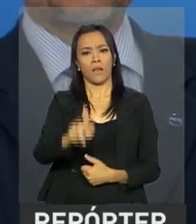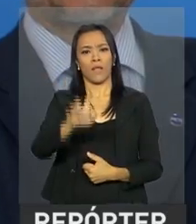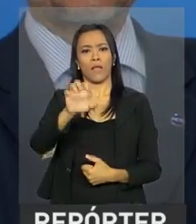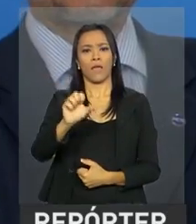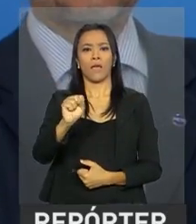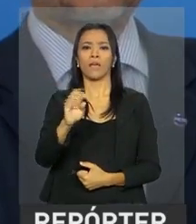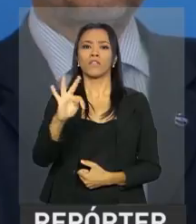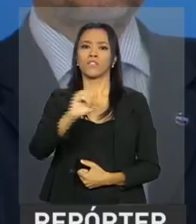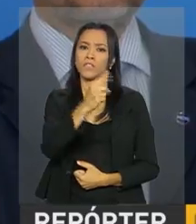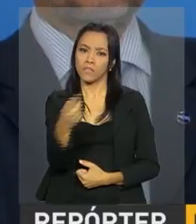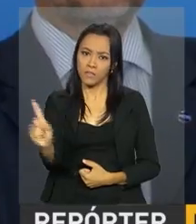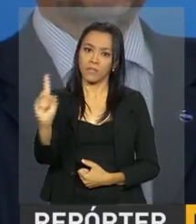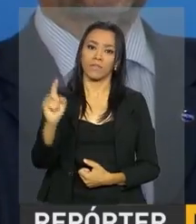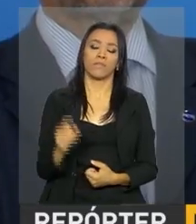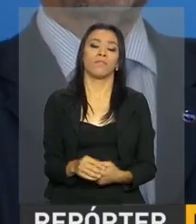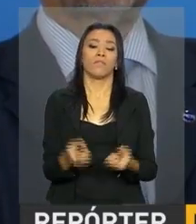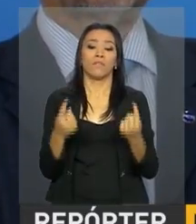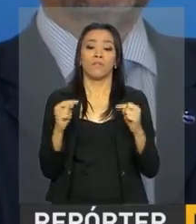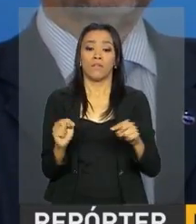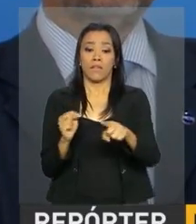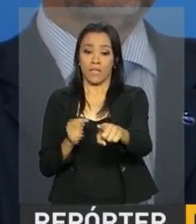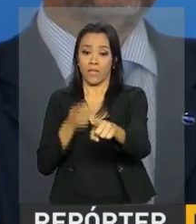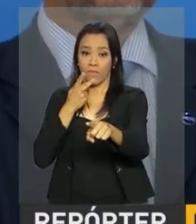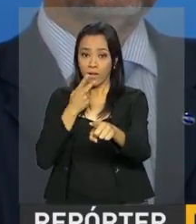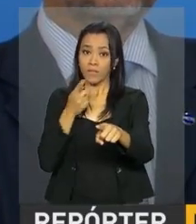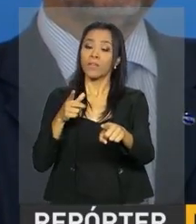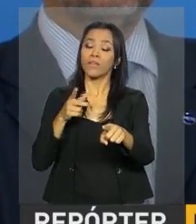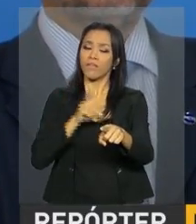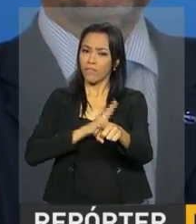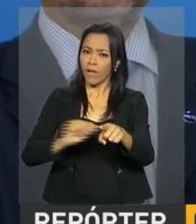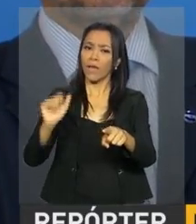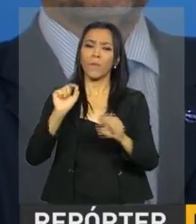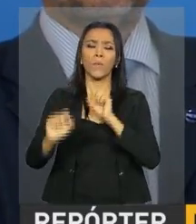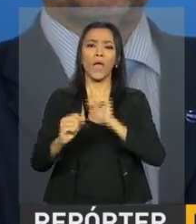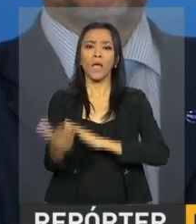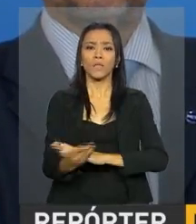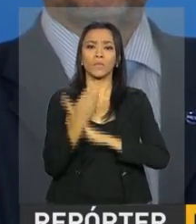nos permitirá ter controle absoluto